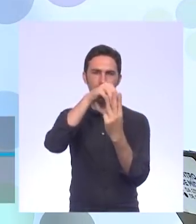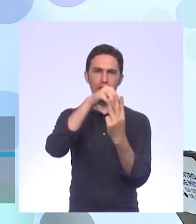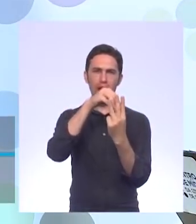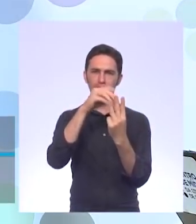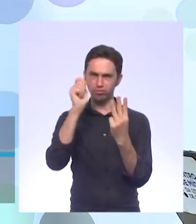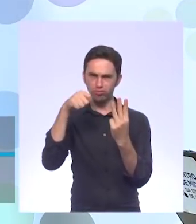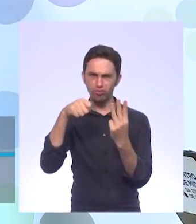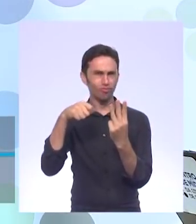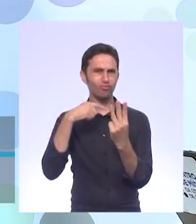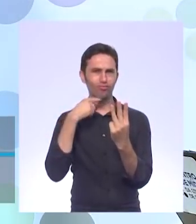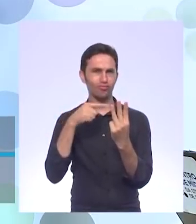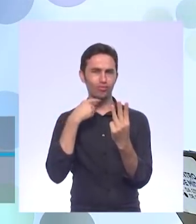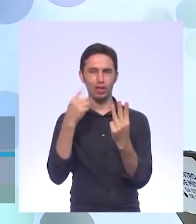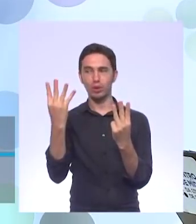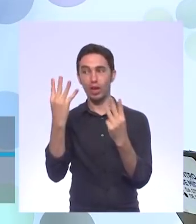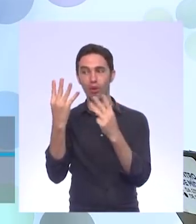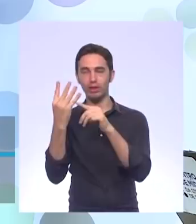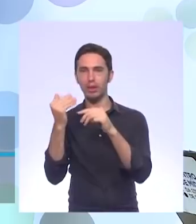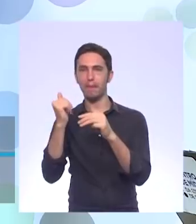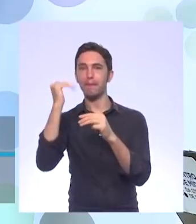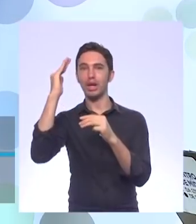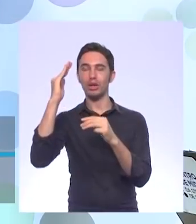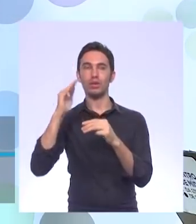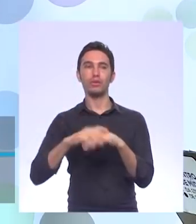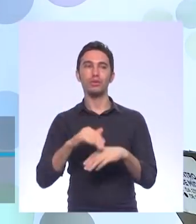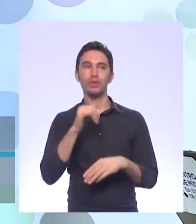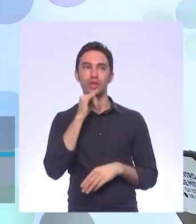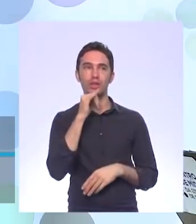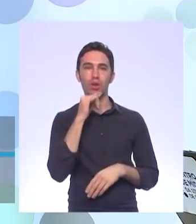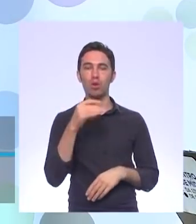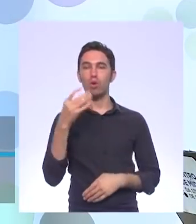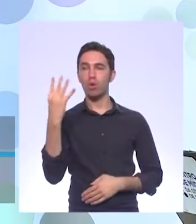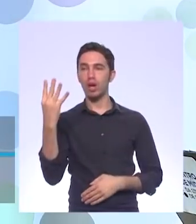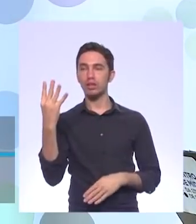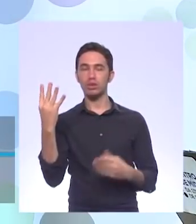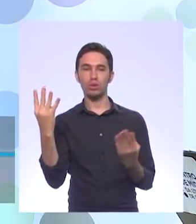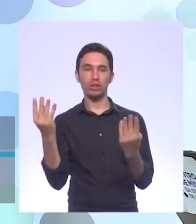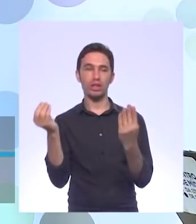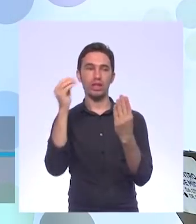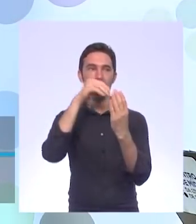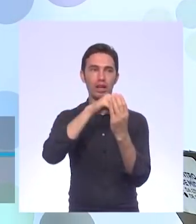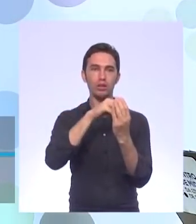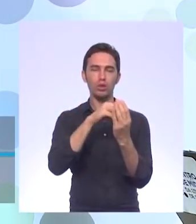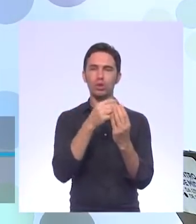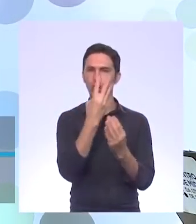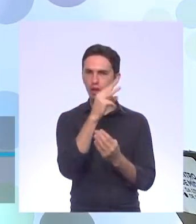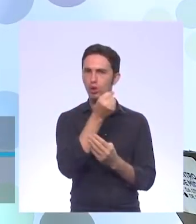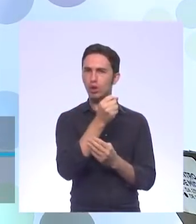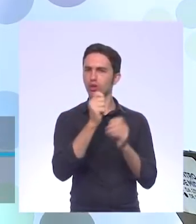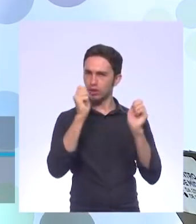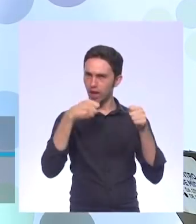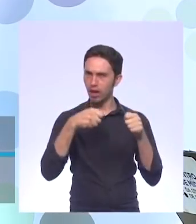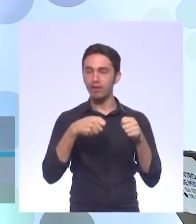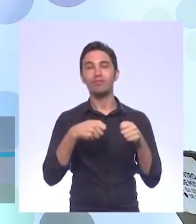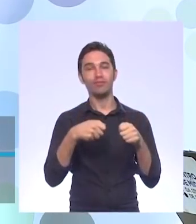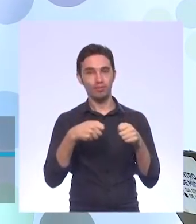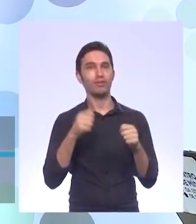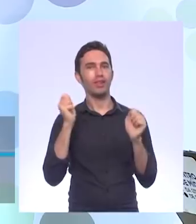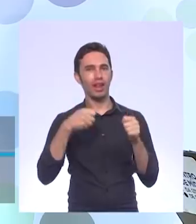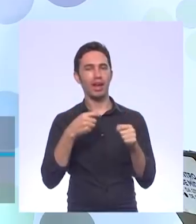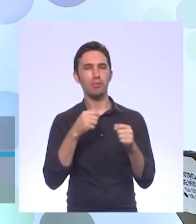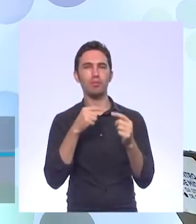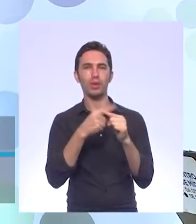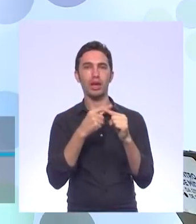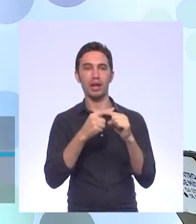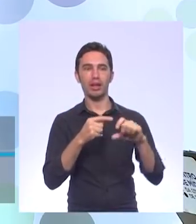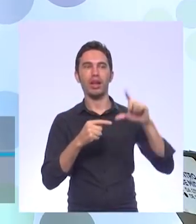para caber num pedaço menor então a gente pega o maior o quatro cabe no 38 cabe algumas vezes Vamos nos ver correr lá tabuada do